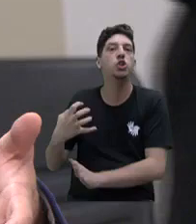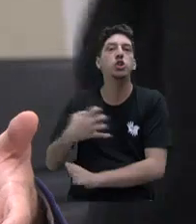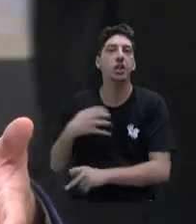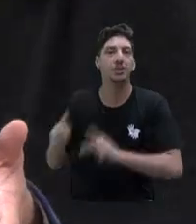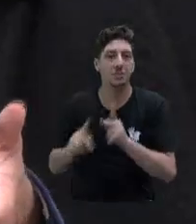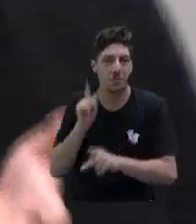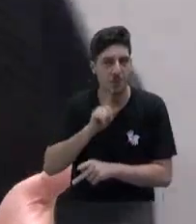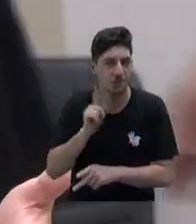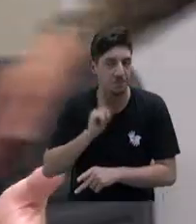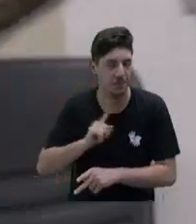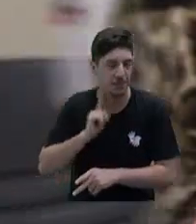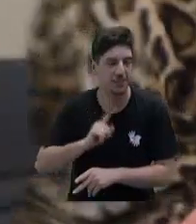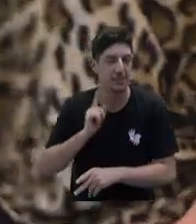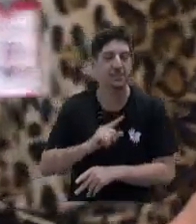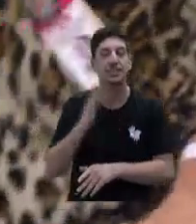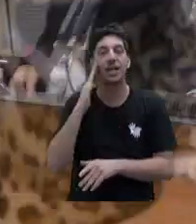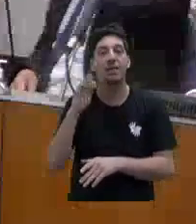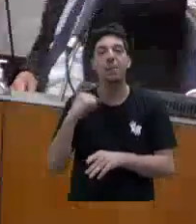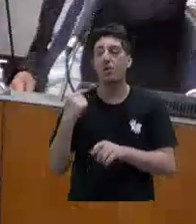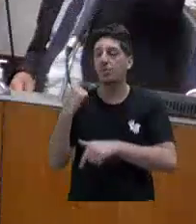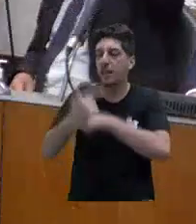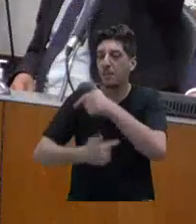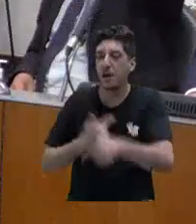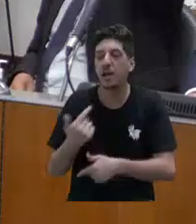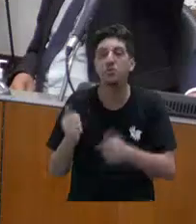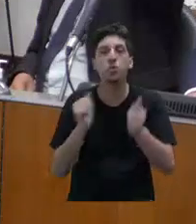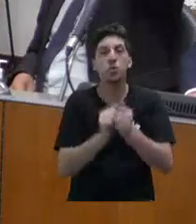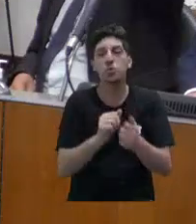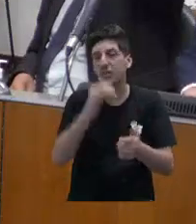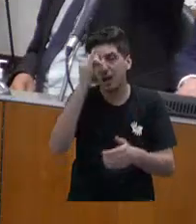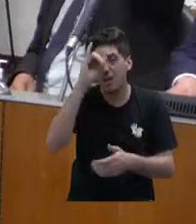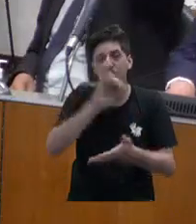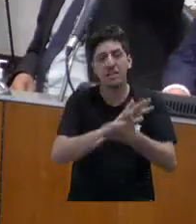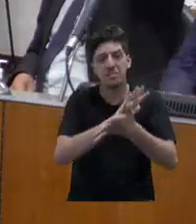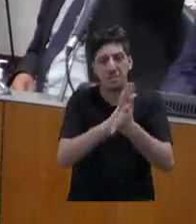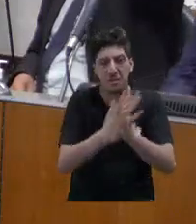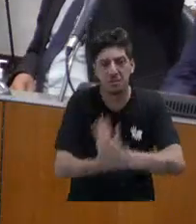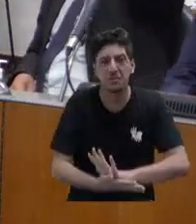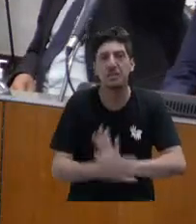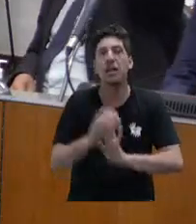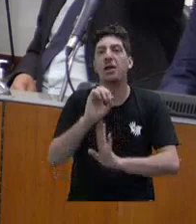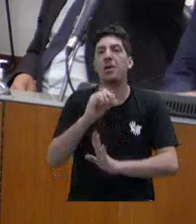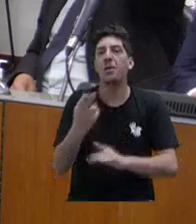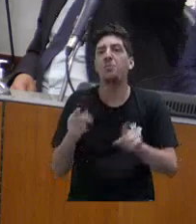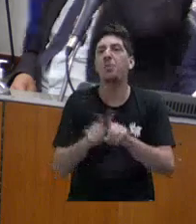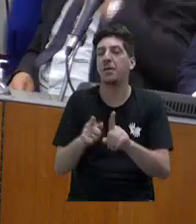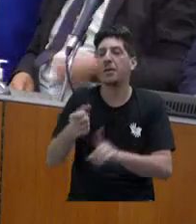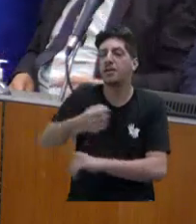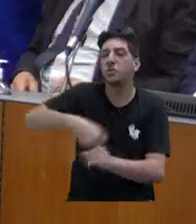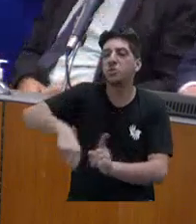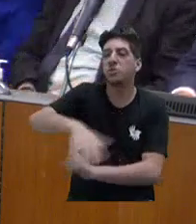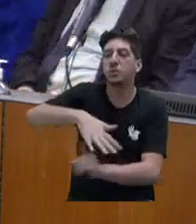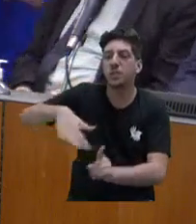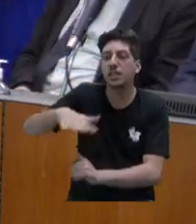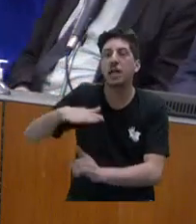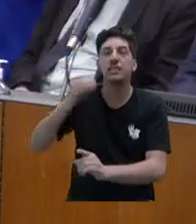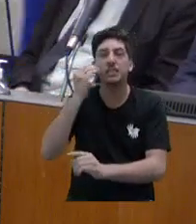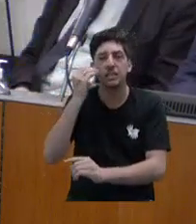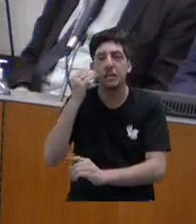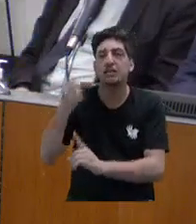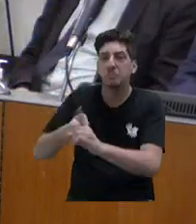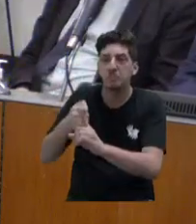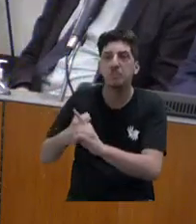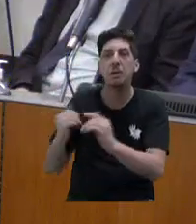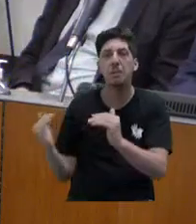isso... trabalhando junto e sem preconceitos ou construindo uma sociedade onde